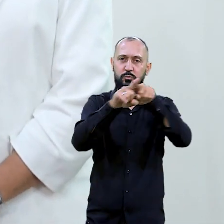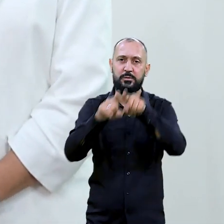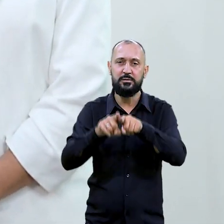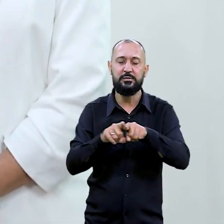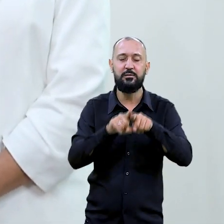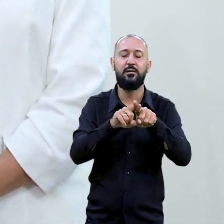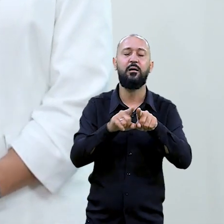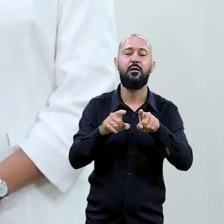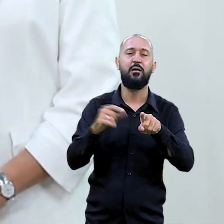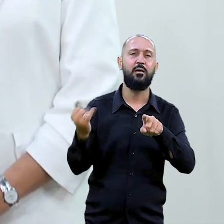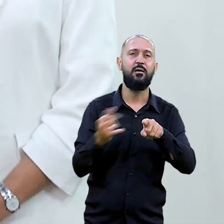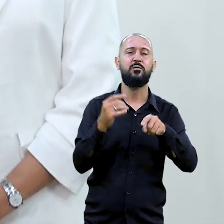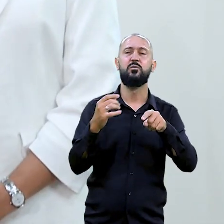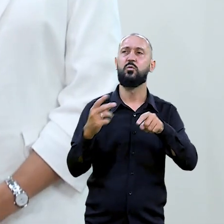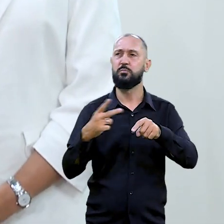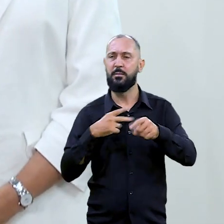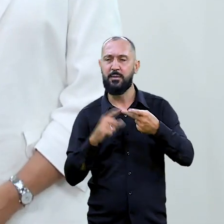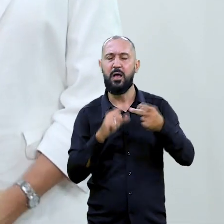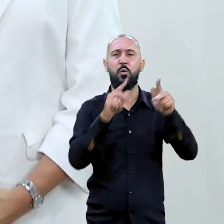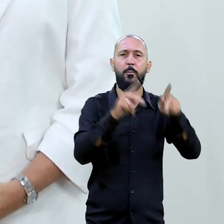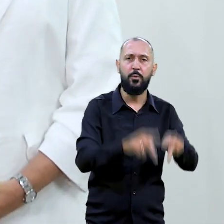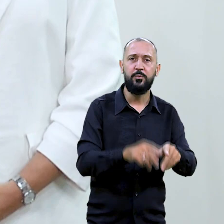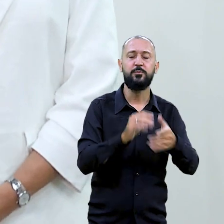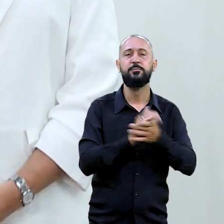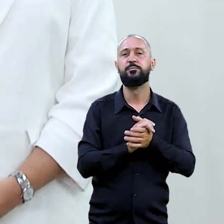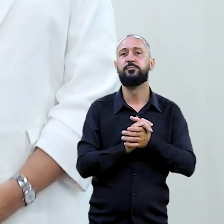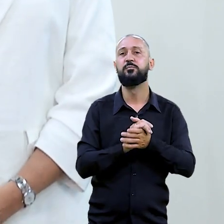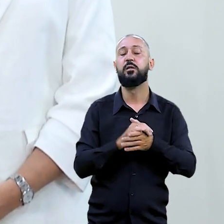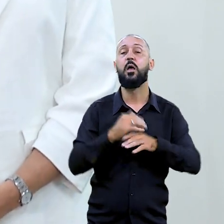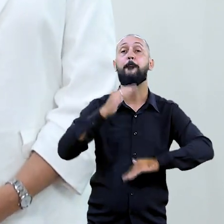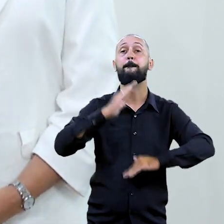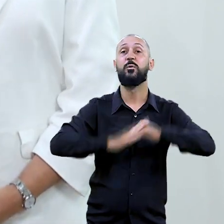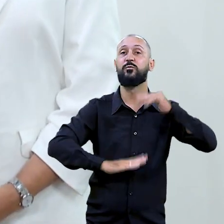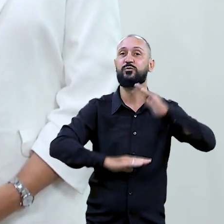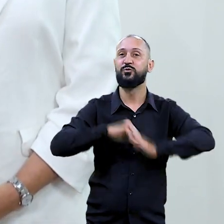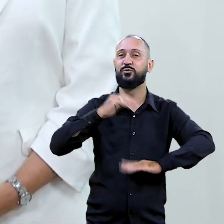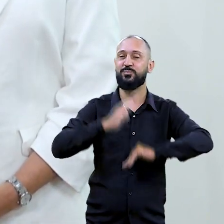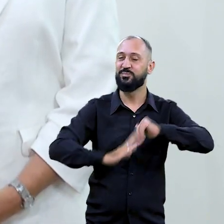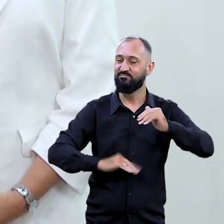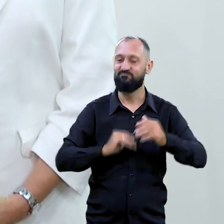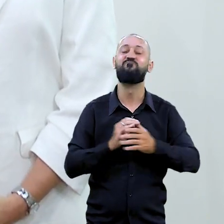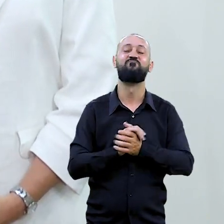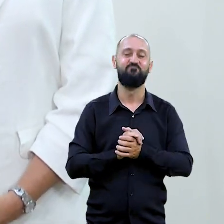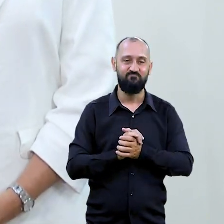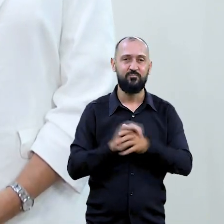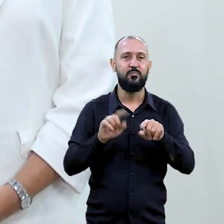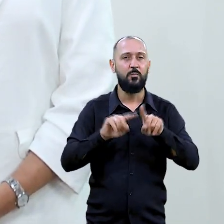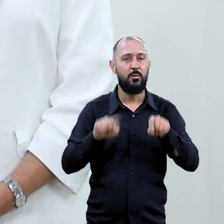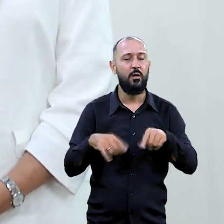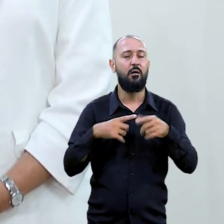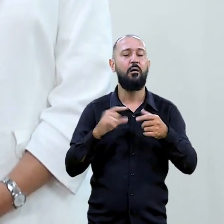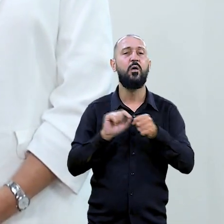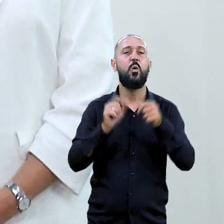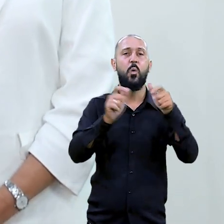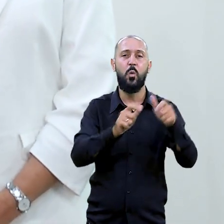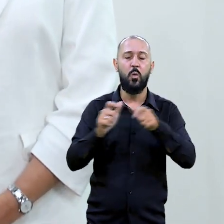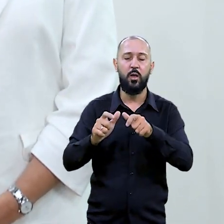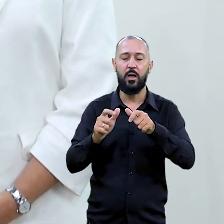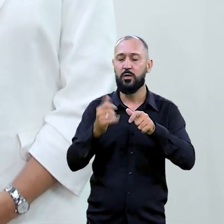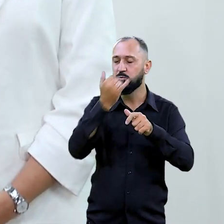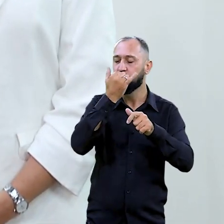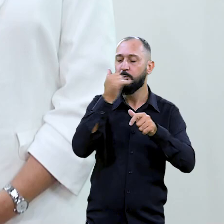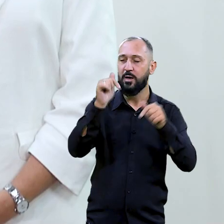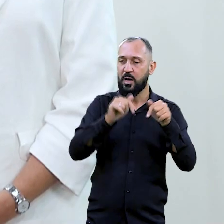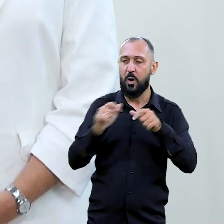muitos deles se concentram dentro dos prédios públicos aqui no Parque dos Poderes. Sim. E não é todo mundo que vem até o Parque dos Poderes, tá certo? Mas você com certeza conhece